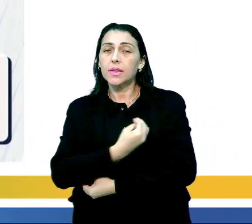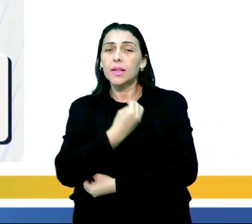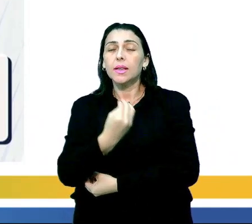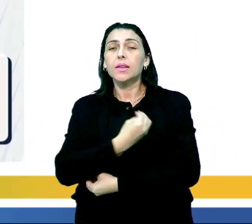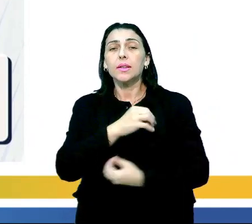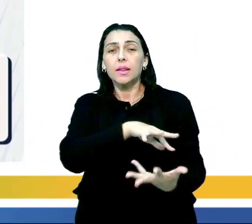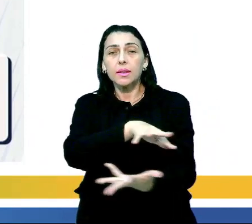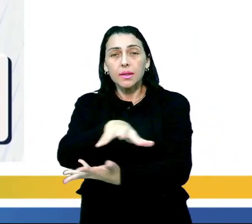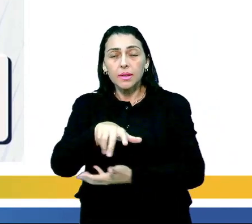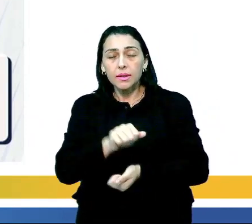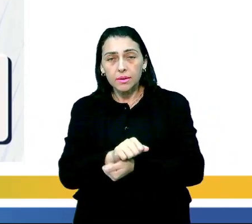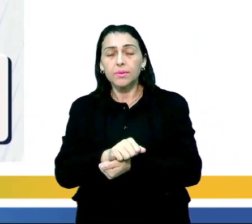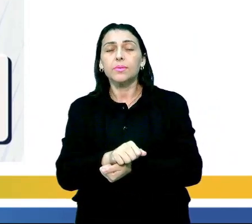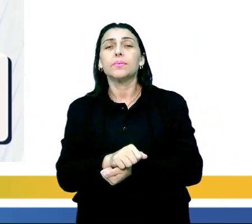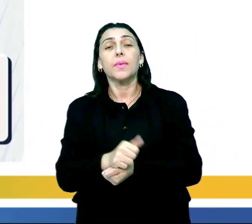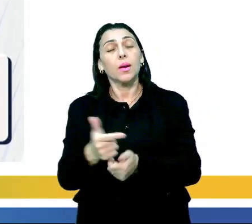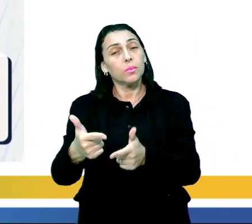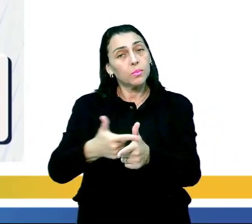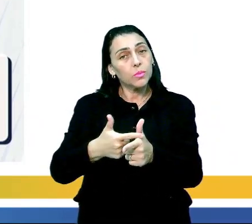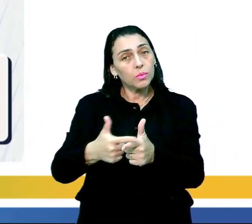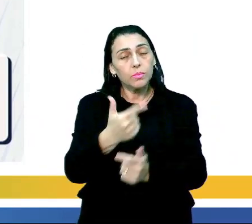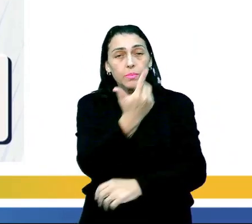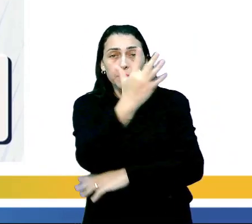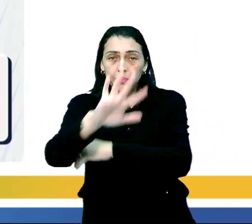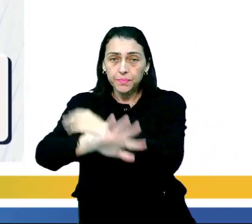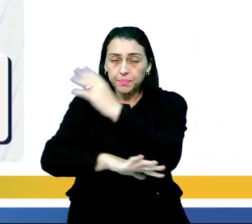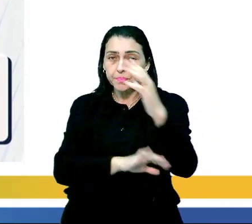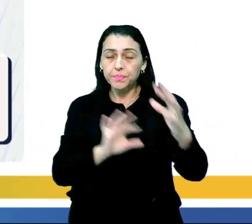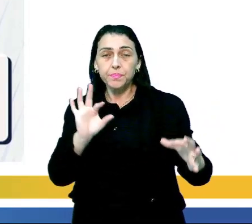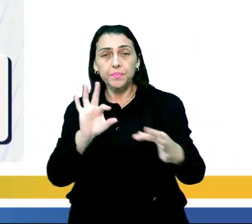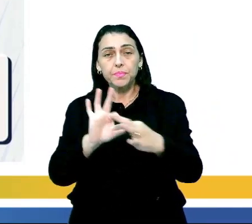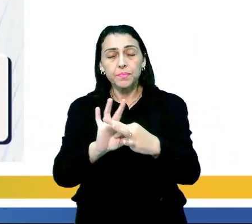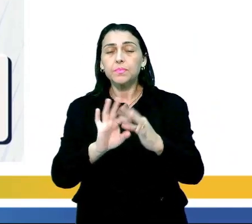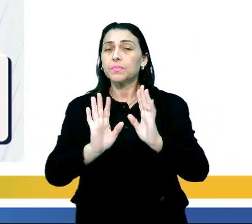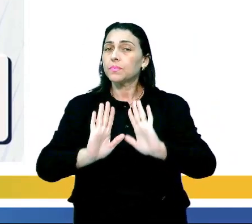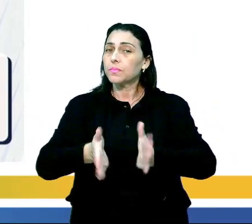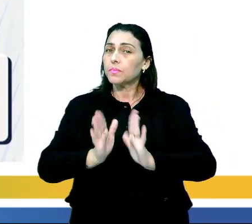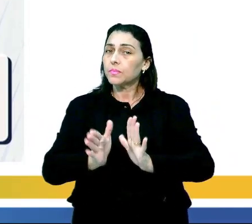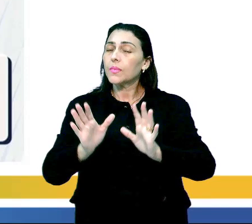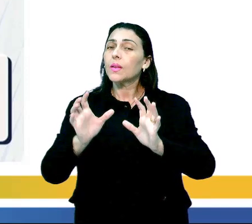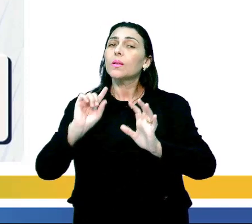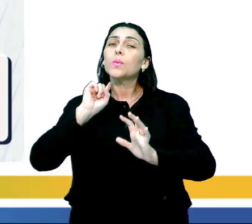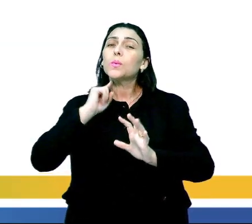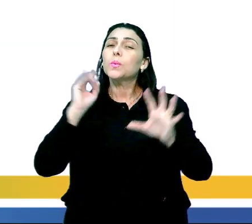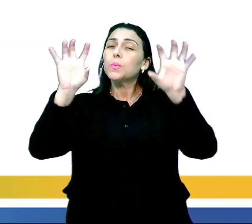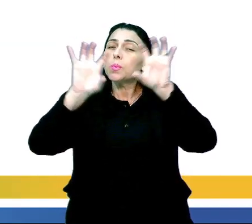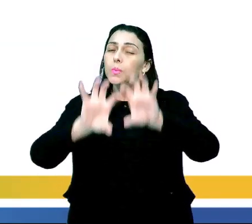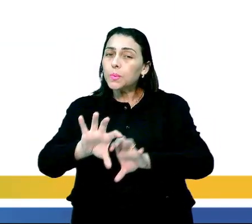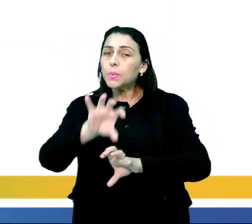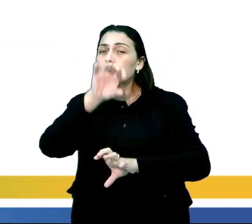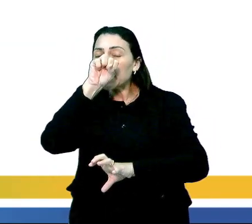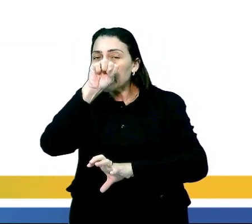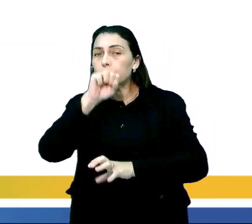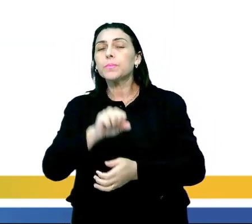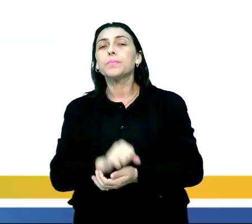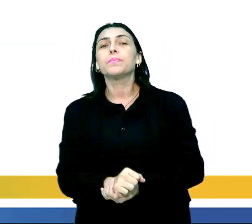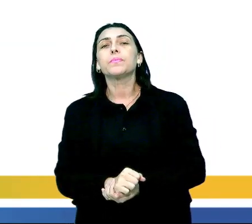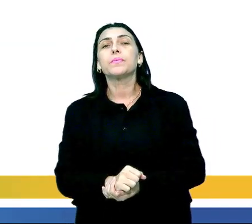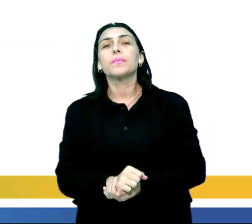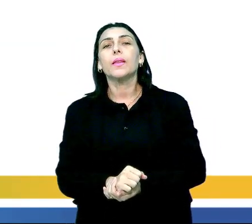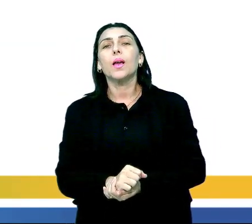tá? Então, esse é um problema ambiental ligado, como eu falei, à poluição do ar.